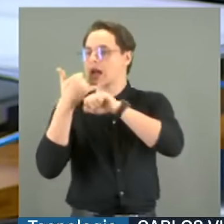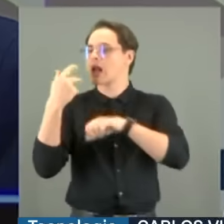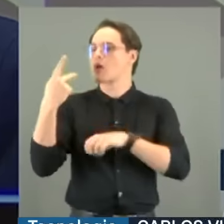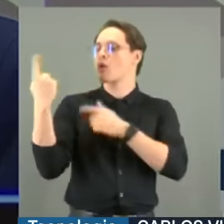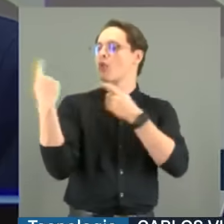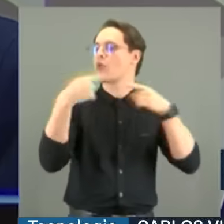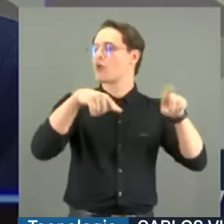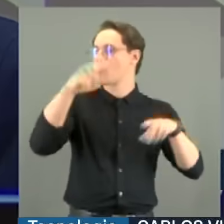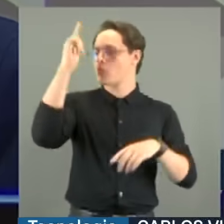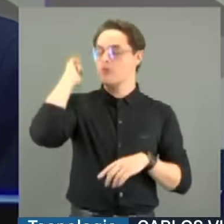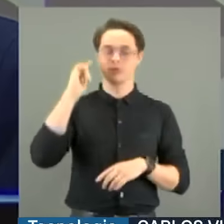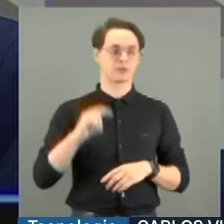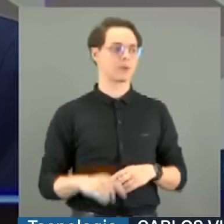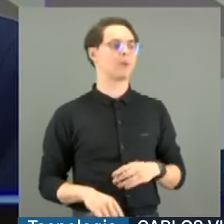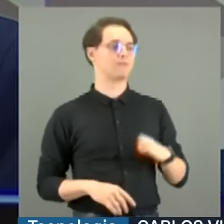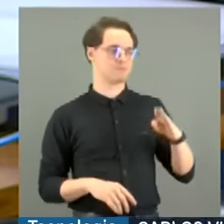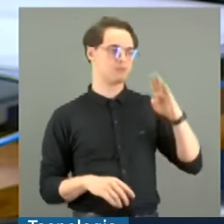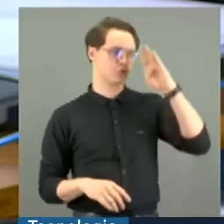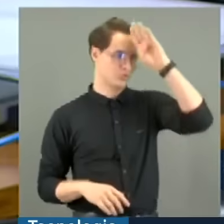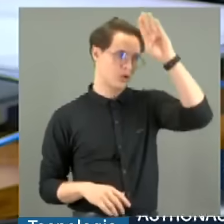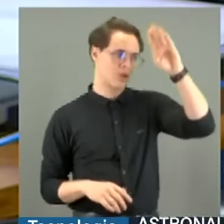de Moraes? Presidente Bolsonaro.